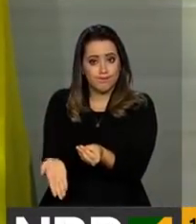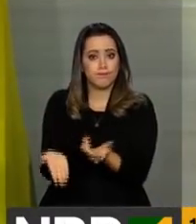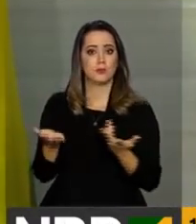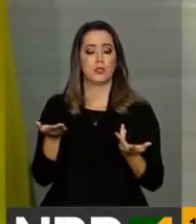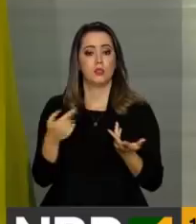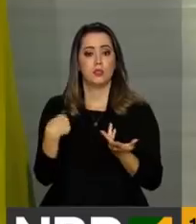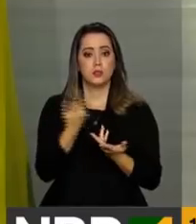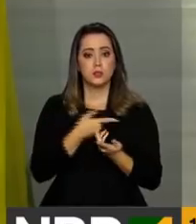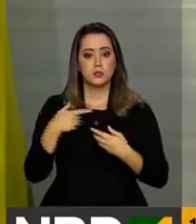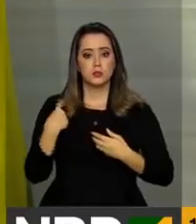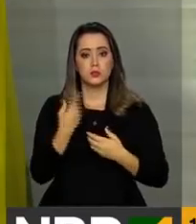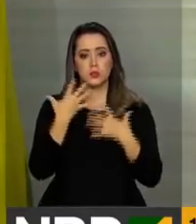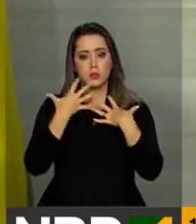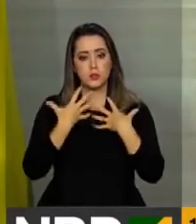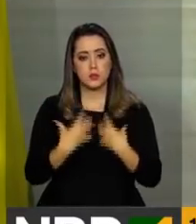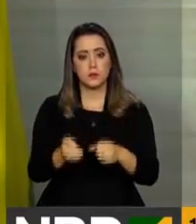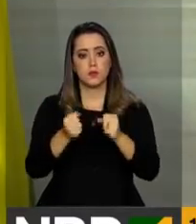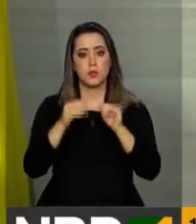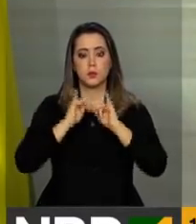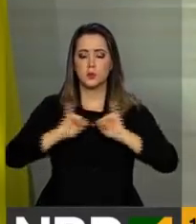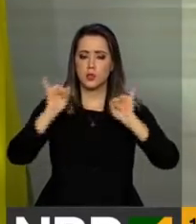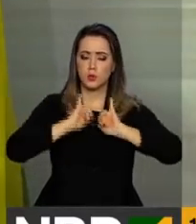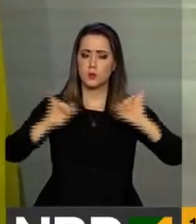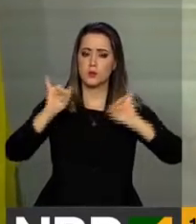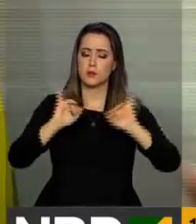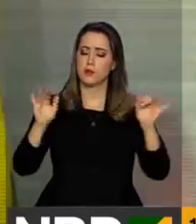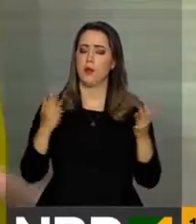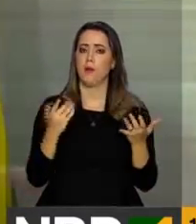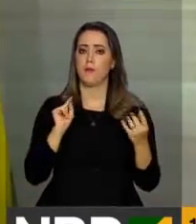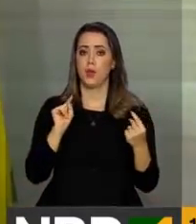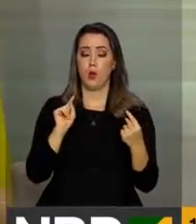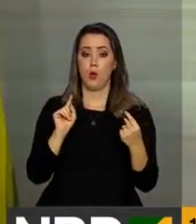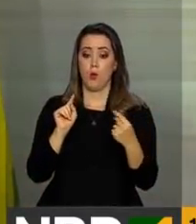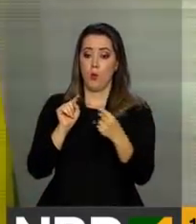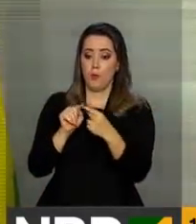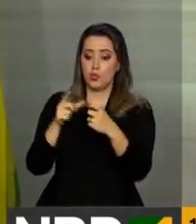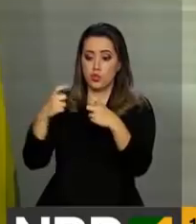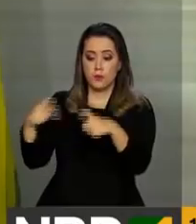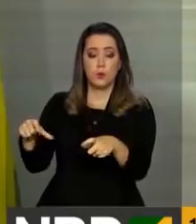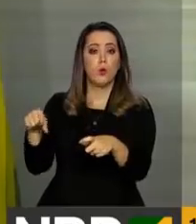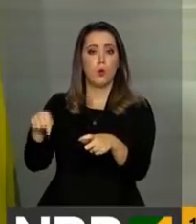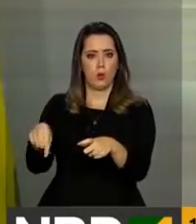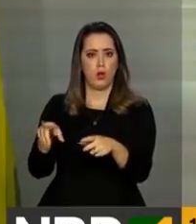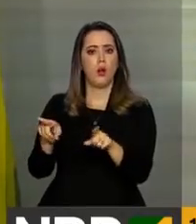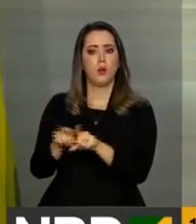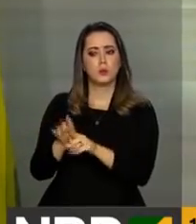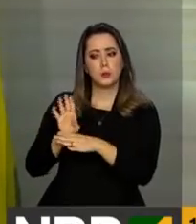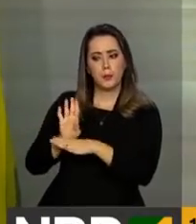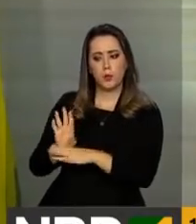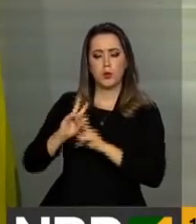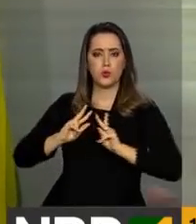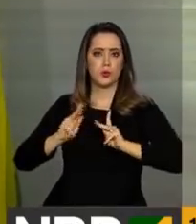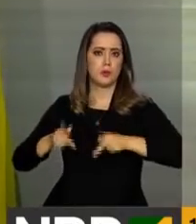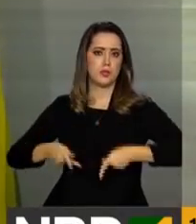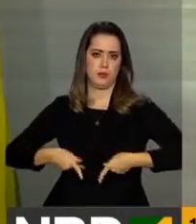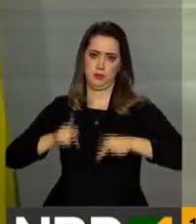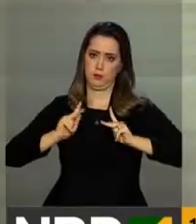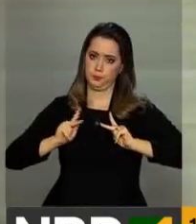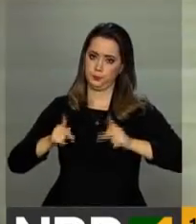nós vamos, este é o anúncio principal que fiz aqui, portanto, um foco territorial e um foco humanista, né? Nós